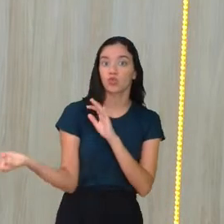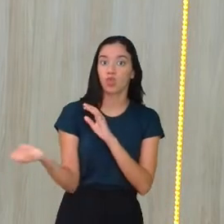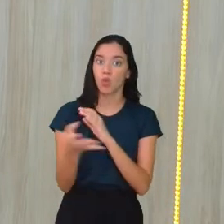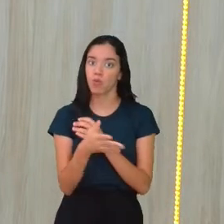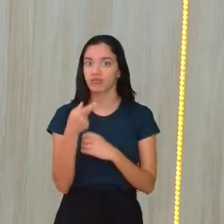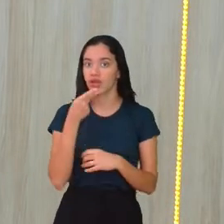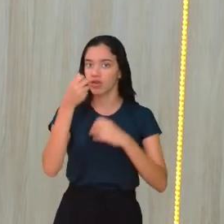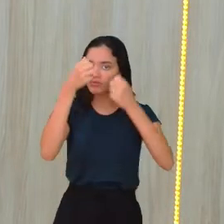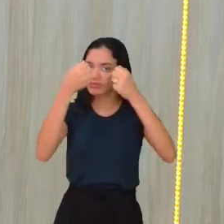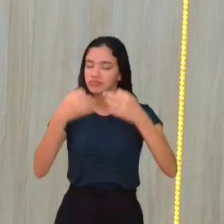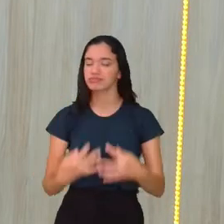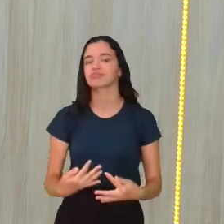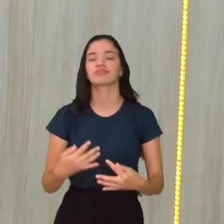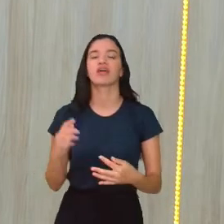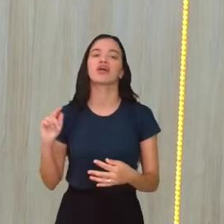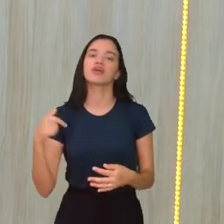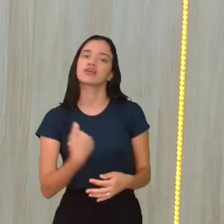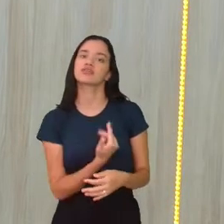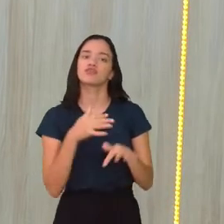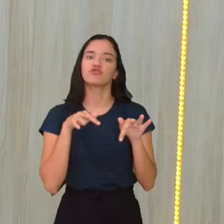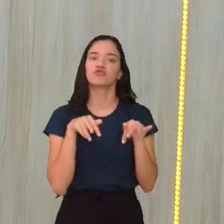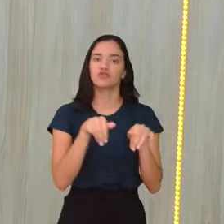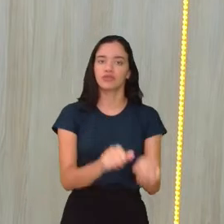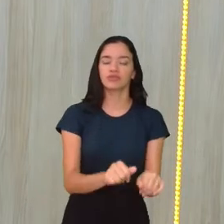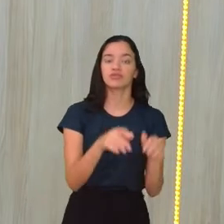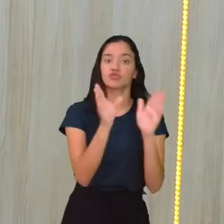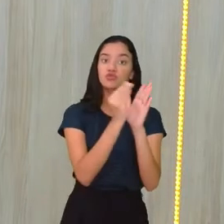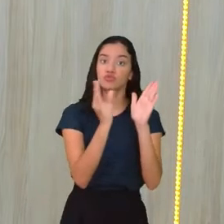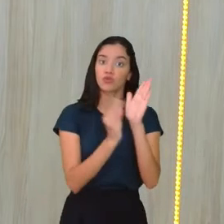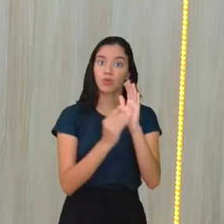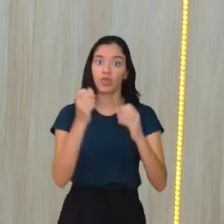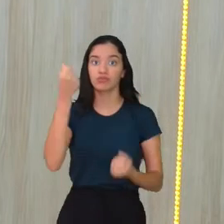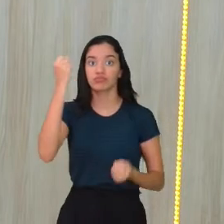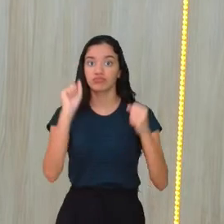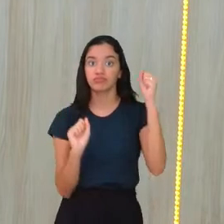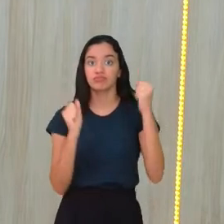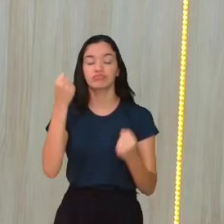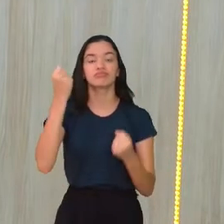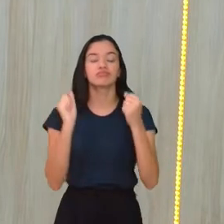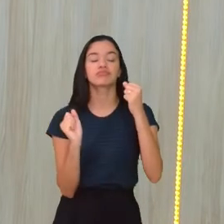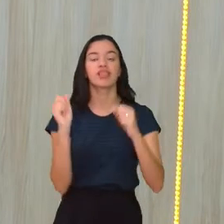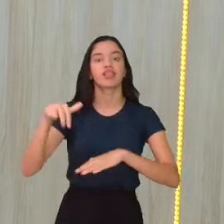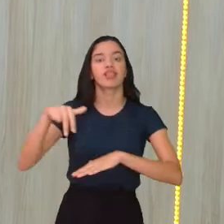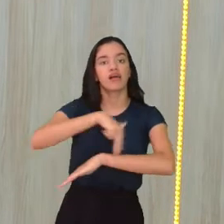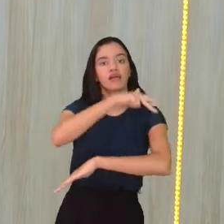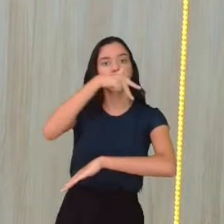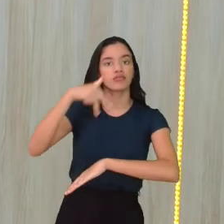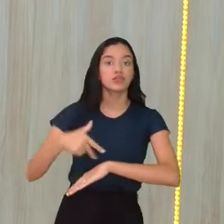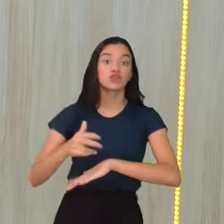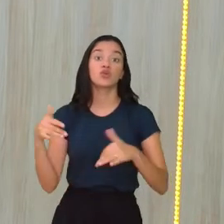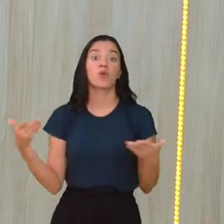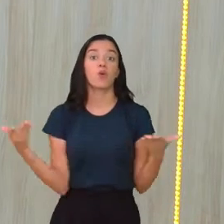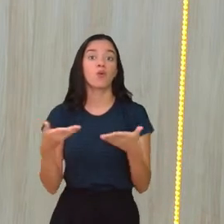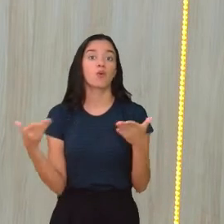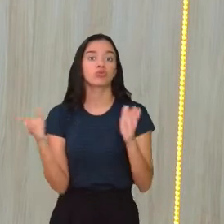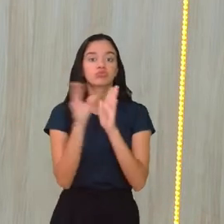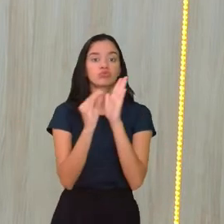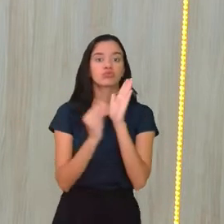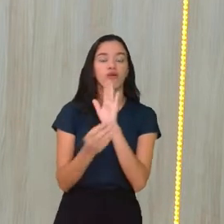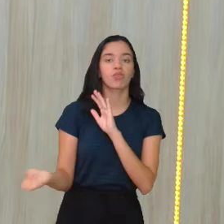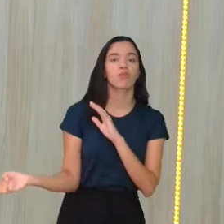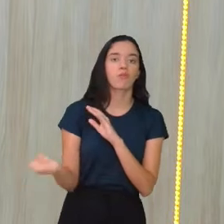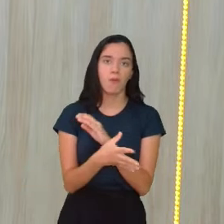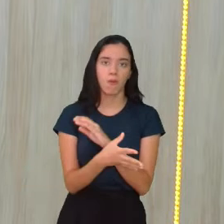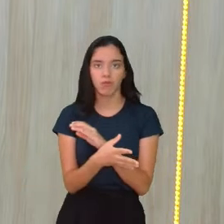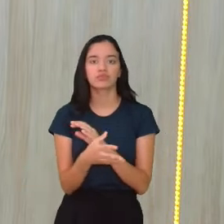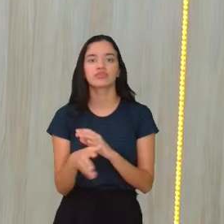para vocês que a gente estava finalizando o conteúdo de ginástica e hoje a gente começa um novo conteúdo aí